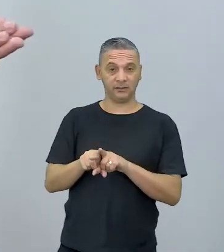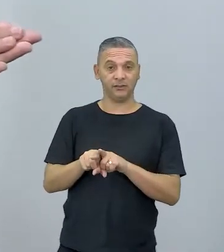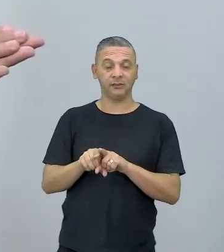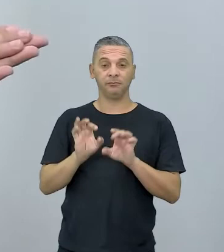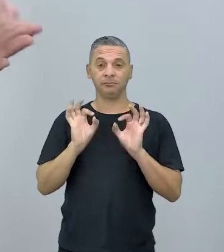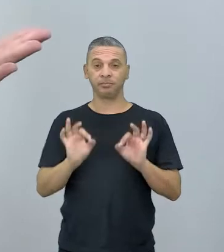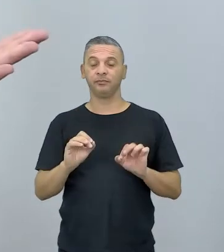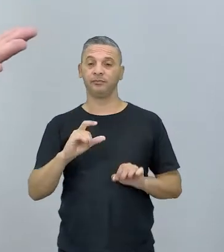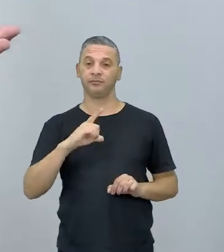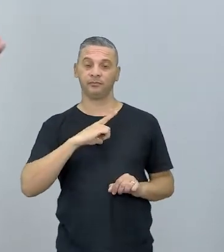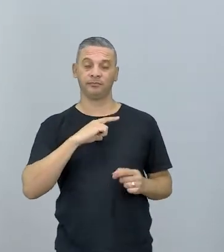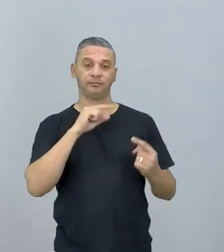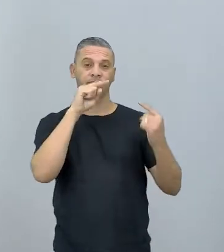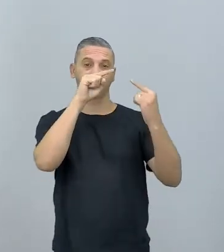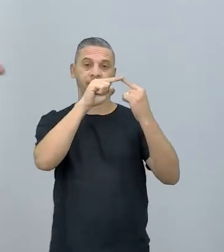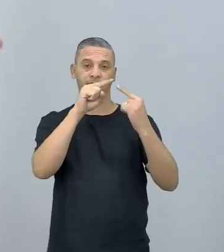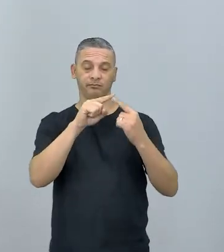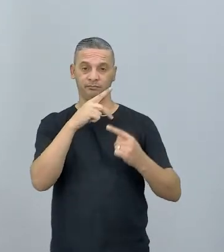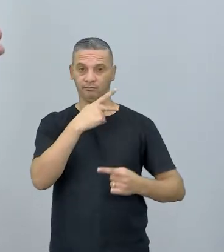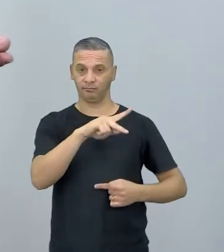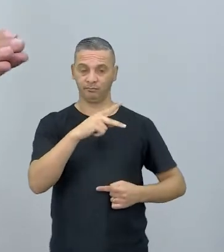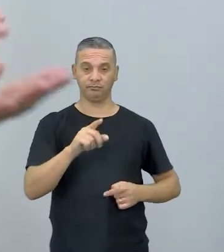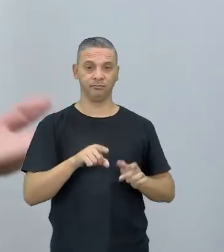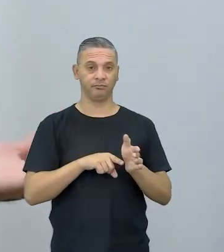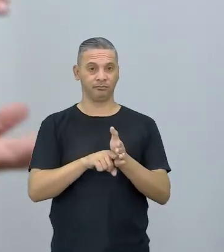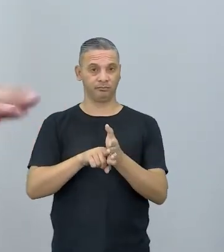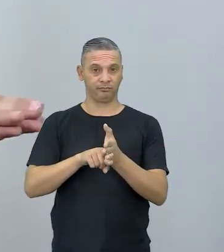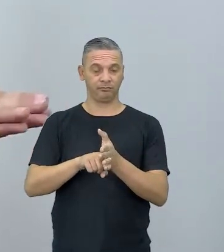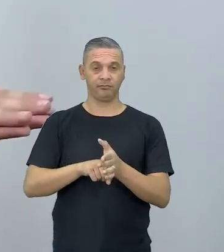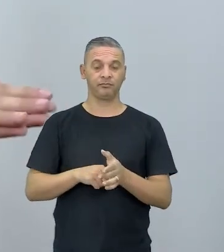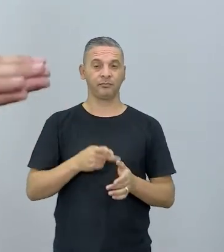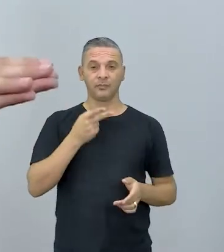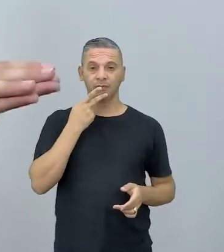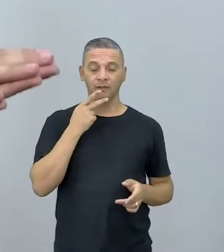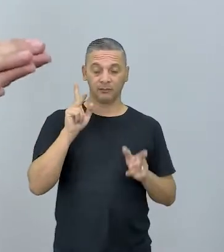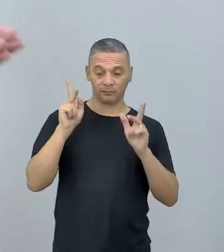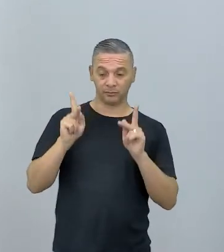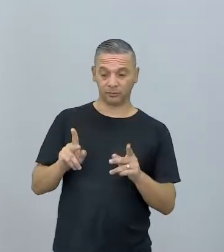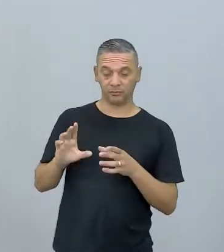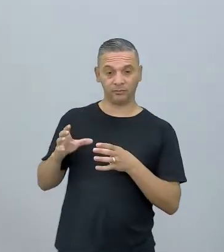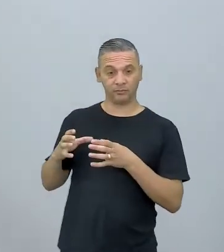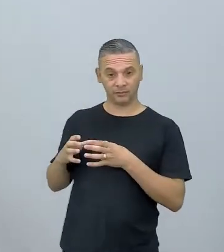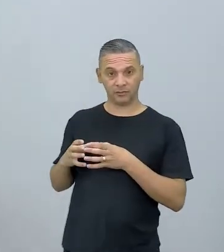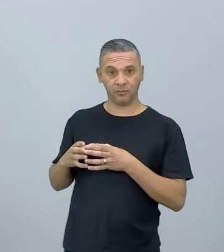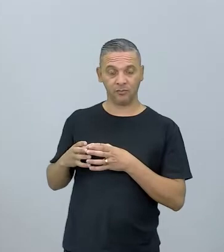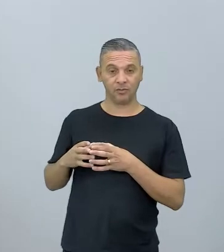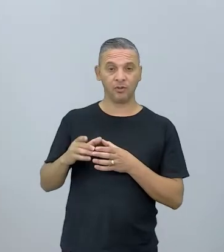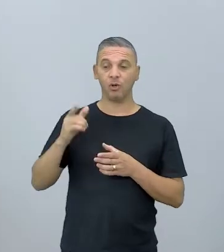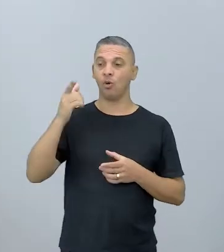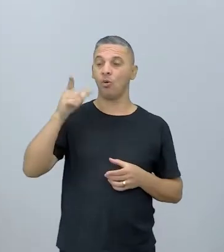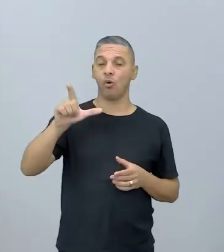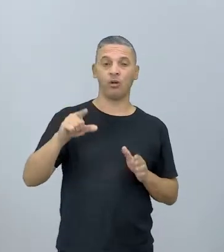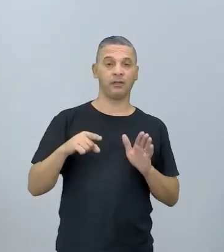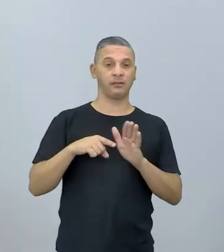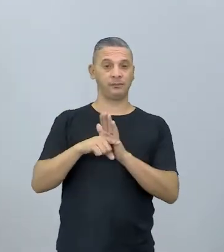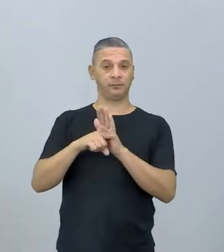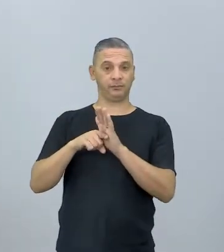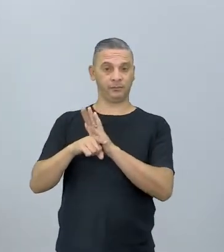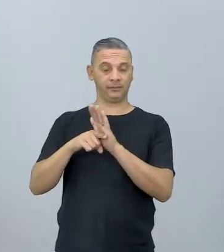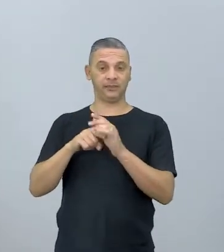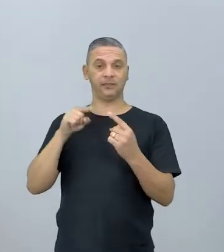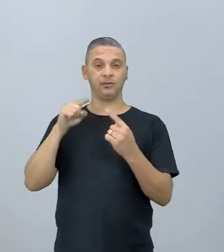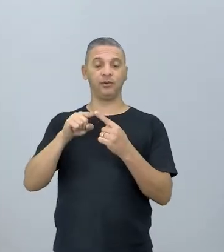estavam corroborando a hipótese de pesquisa dele. Ele pegava essas pessoas e daí ele fazia uma outra pesquisa, que era a